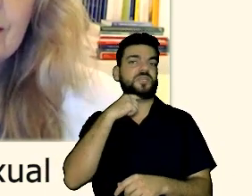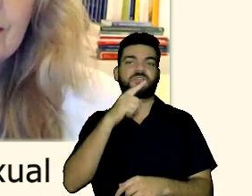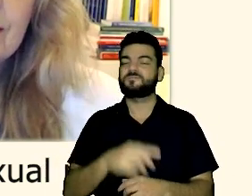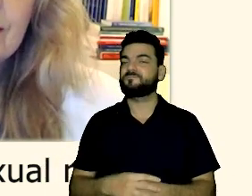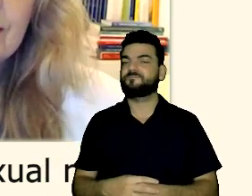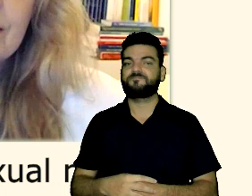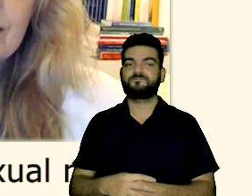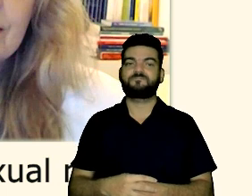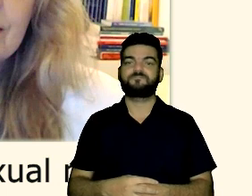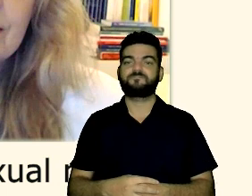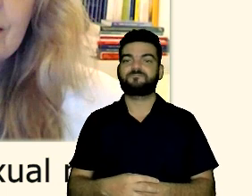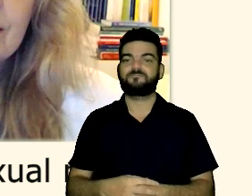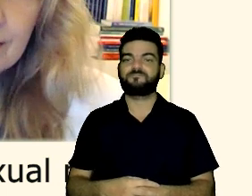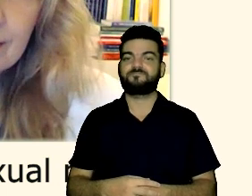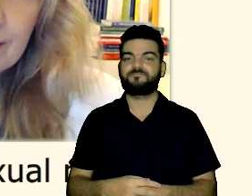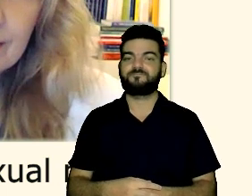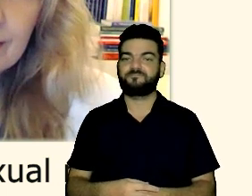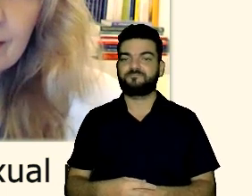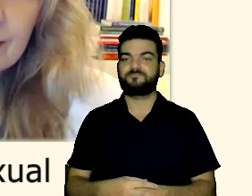de memória, ok?